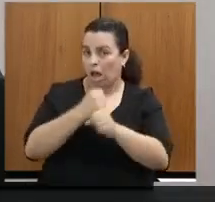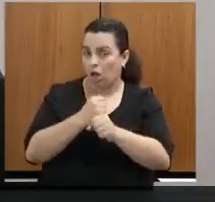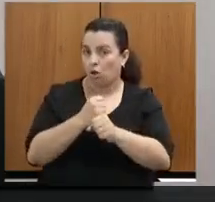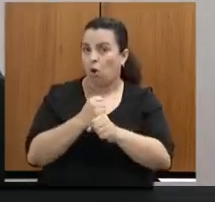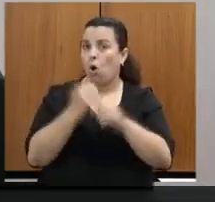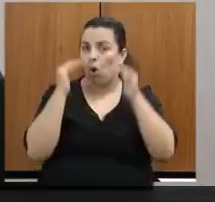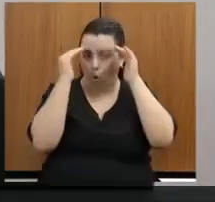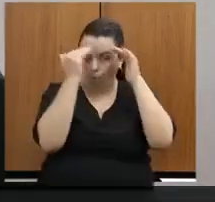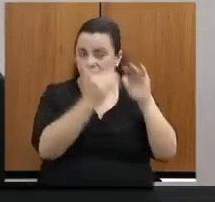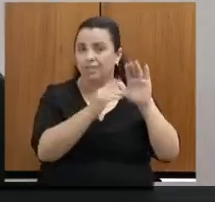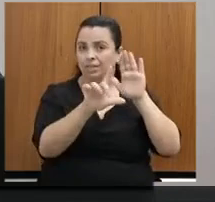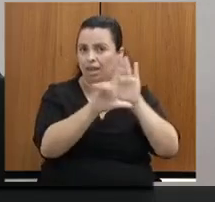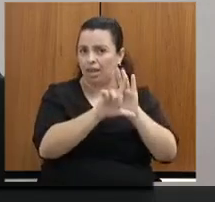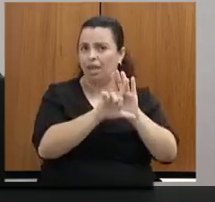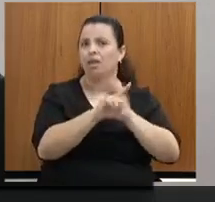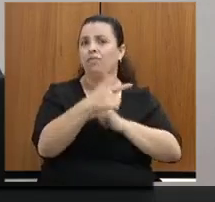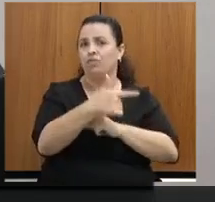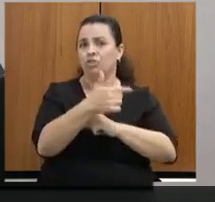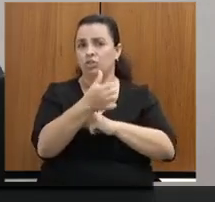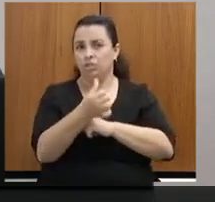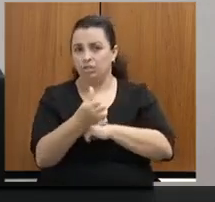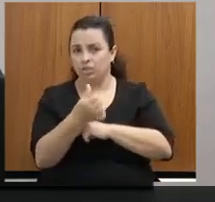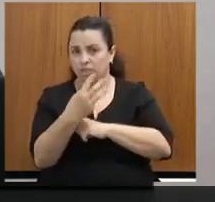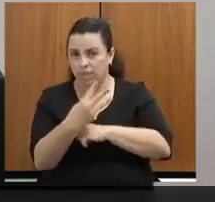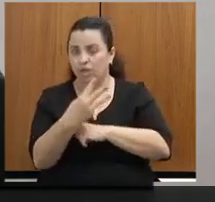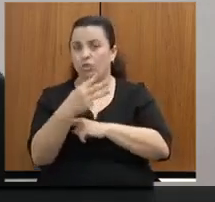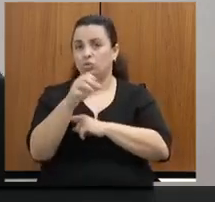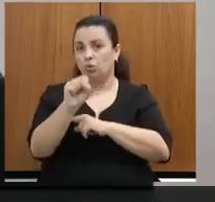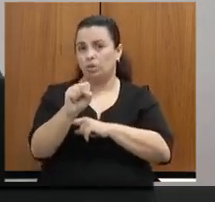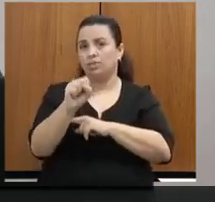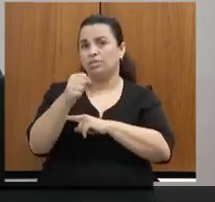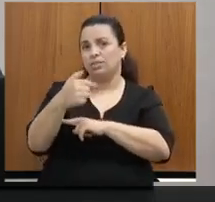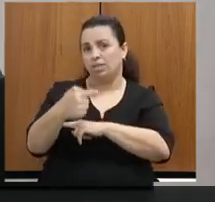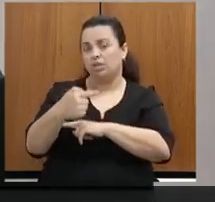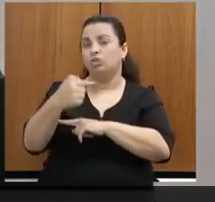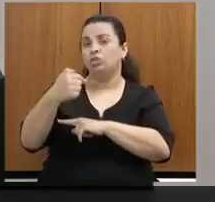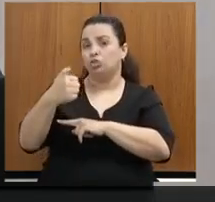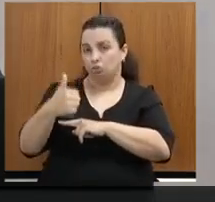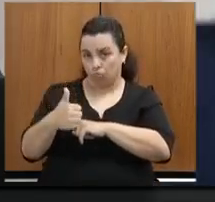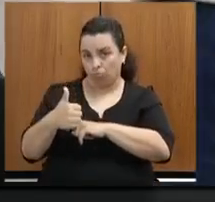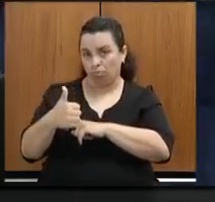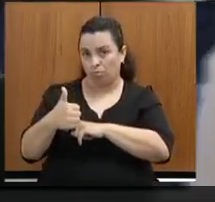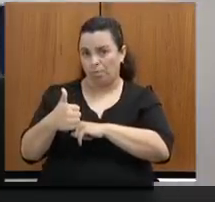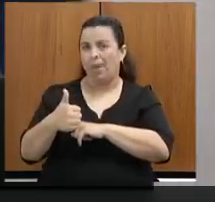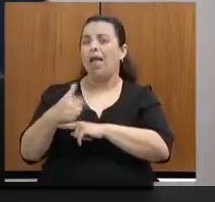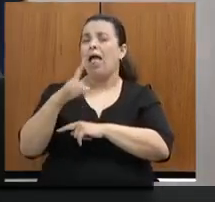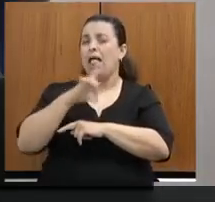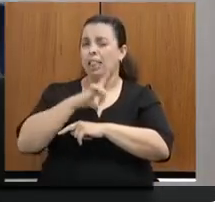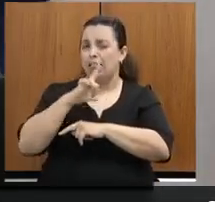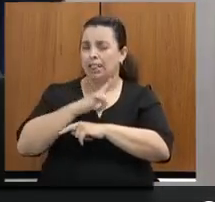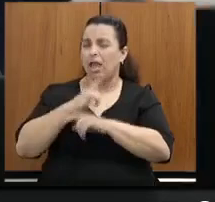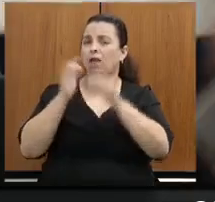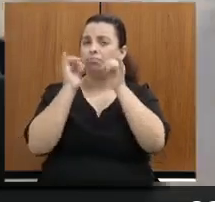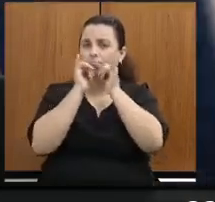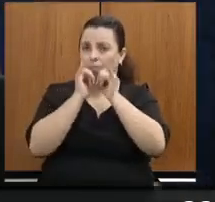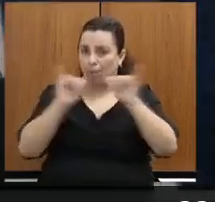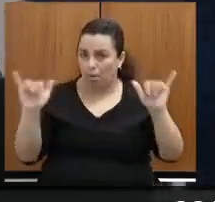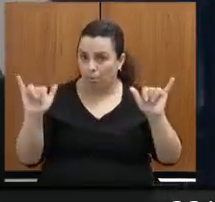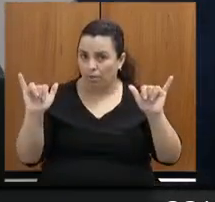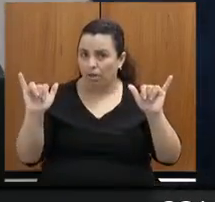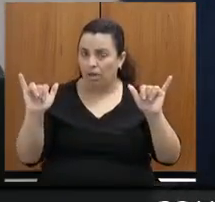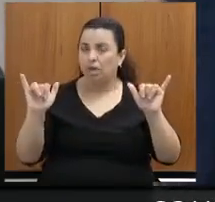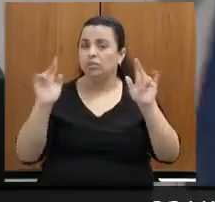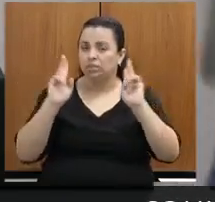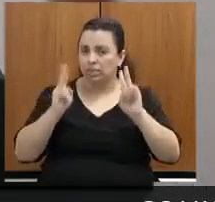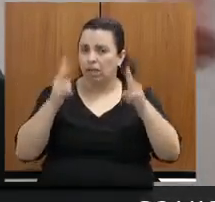lei 23871 lei essa de autoria do deputado João Leite cuja relatoria coube a esse